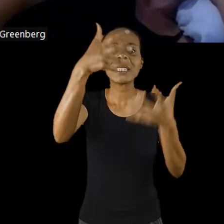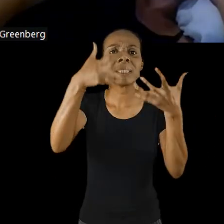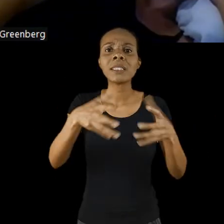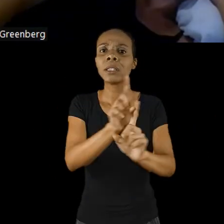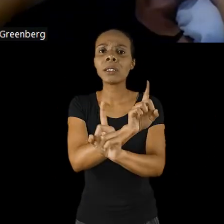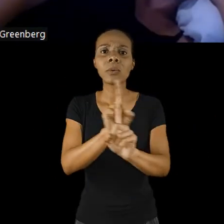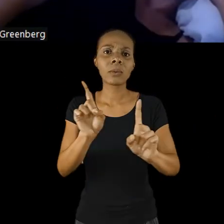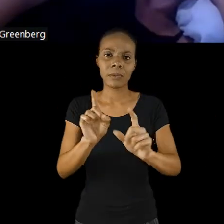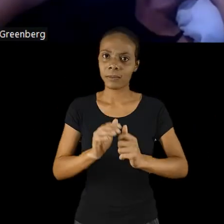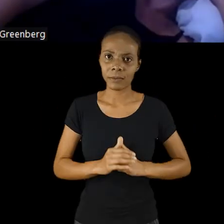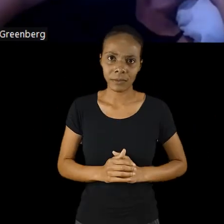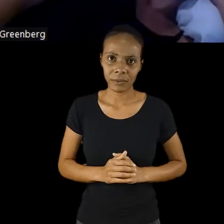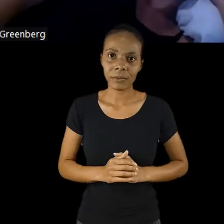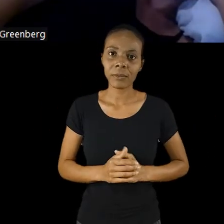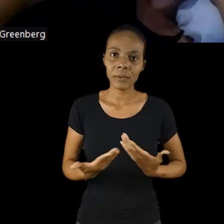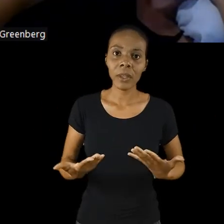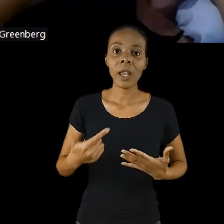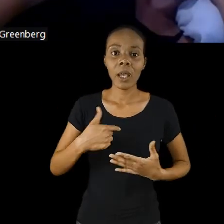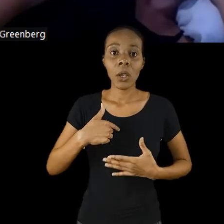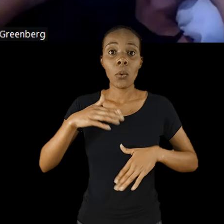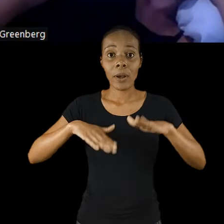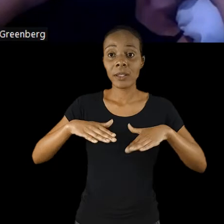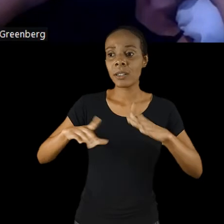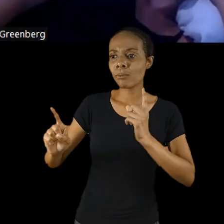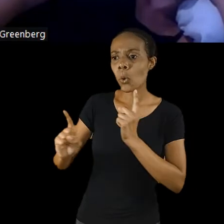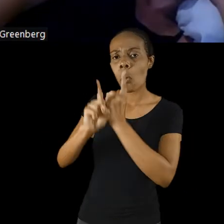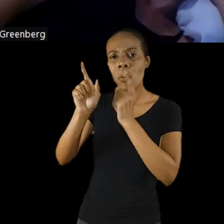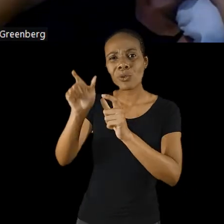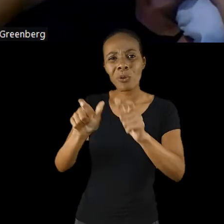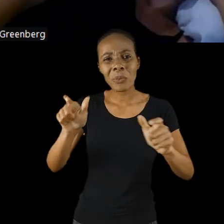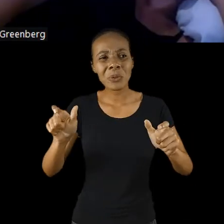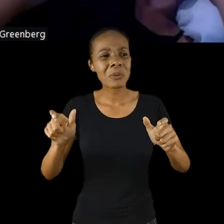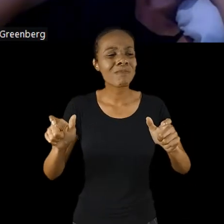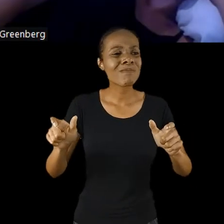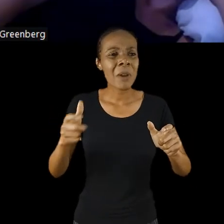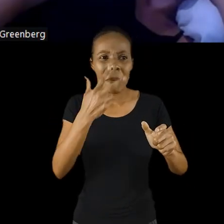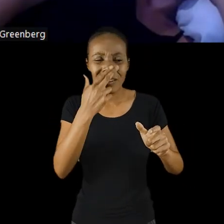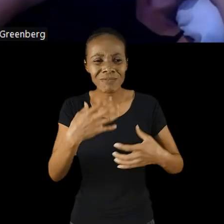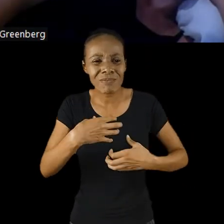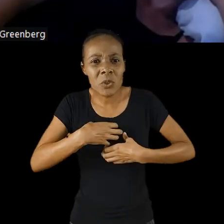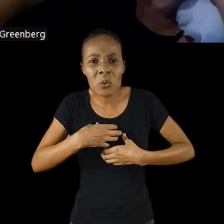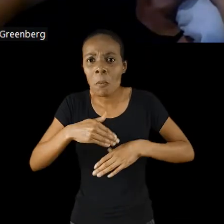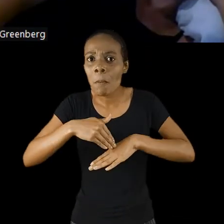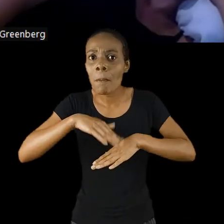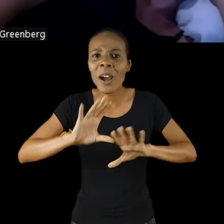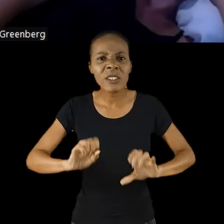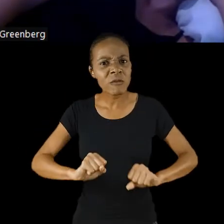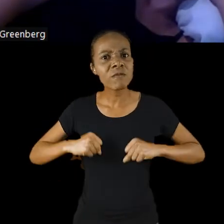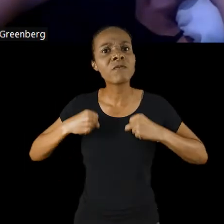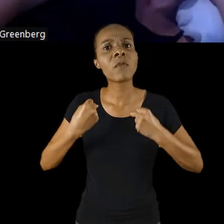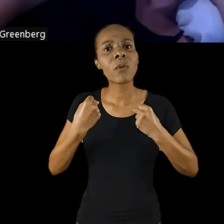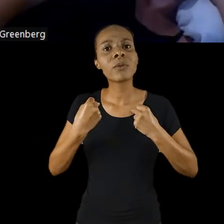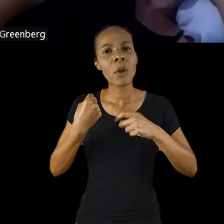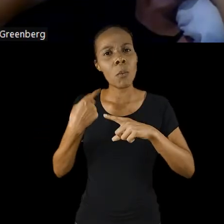eu, cada vez que eu encontro com pessoas assim, eu fico cada vez mais forte, porque querem o tempo inteiro tirar